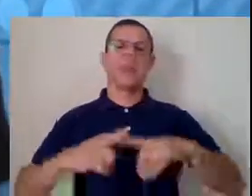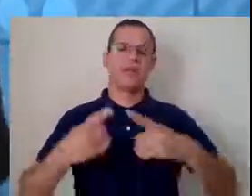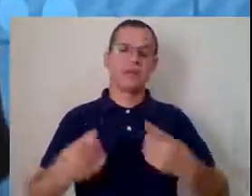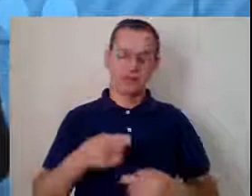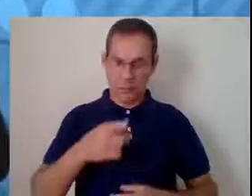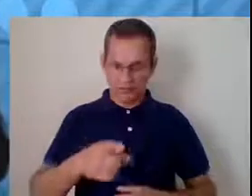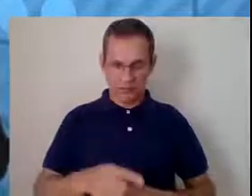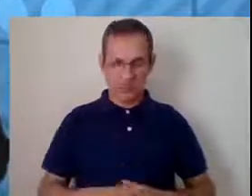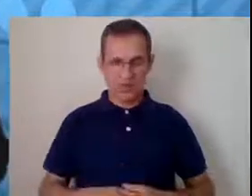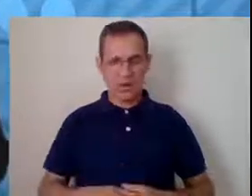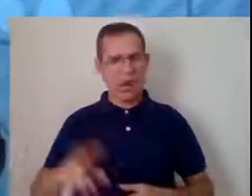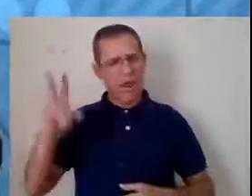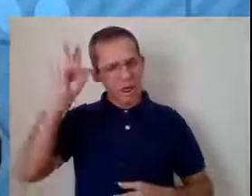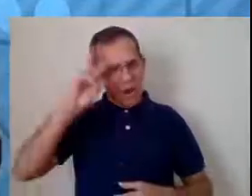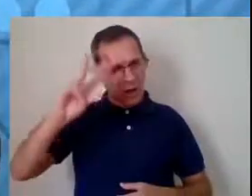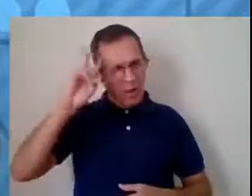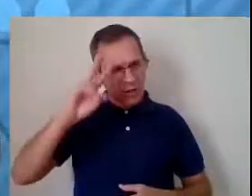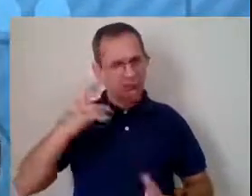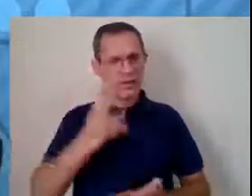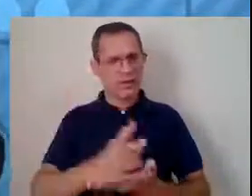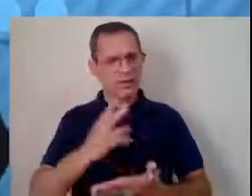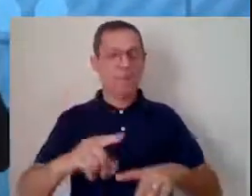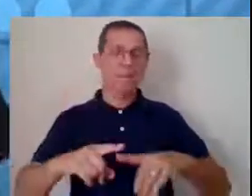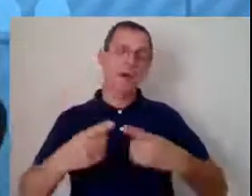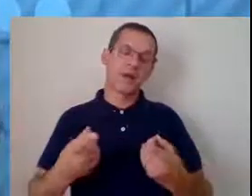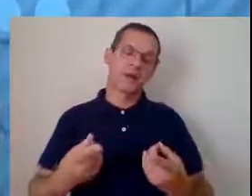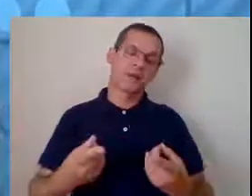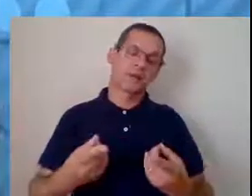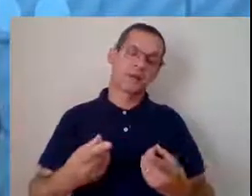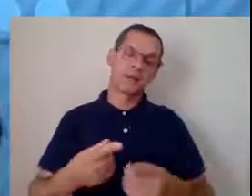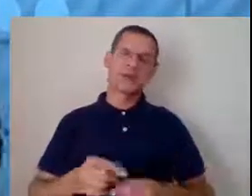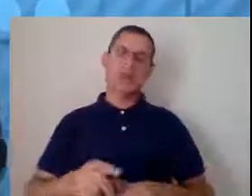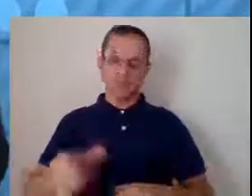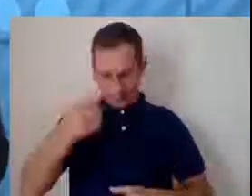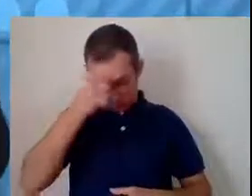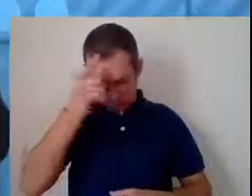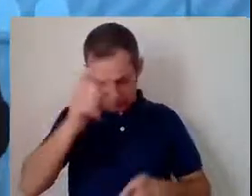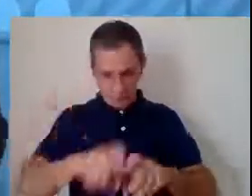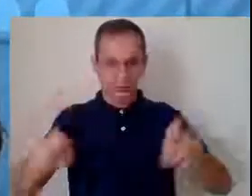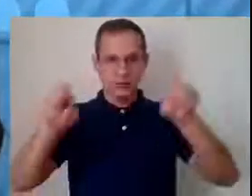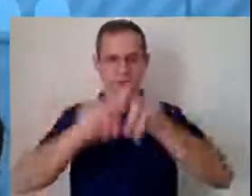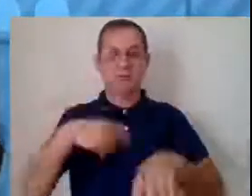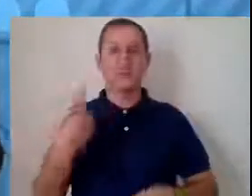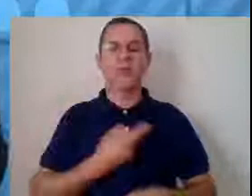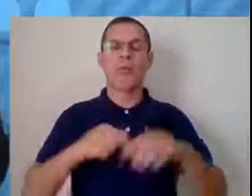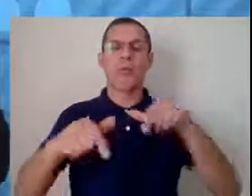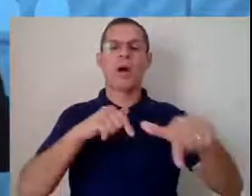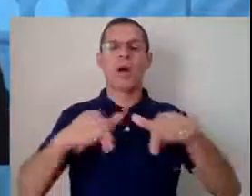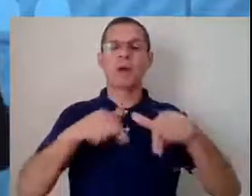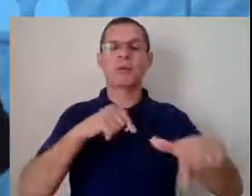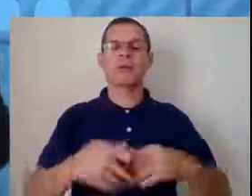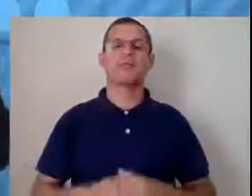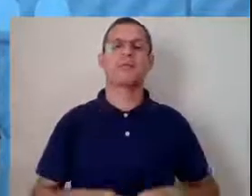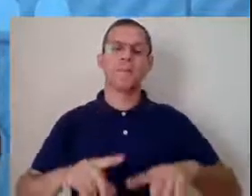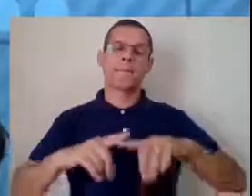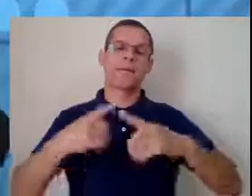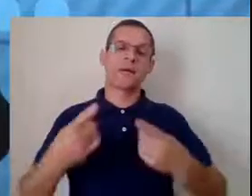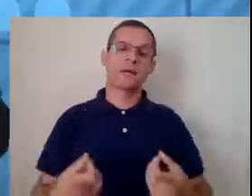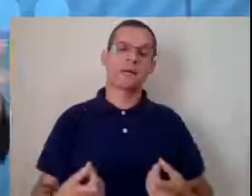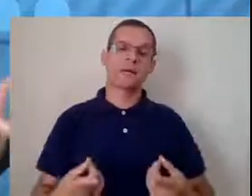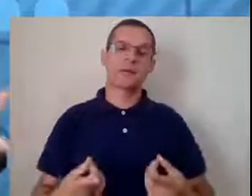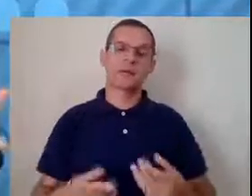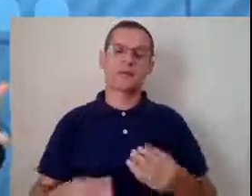para vocês só relembrarem, tá? Na lógica computacional, nós vamos trabalhar mais com